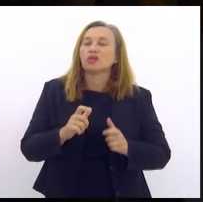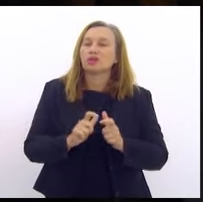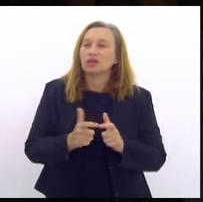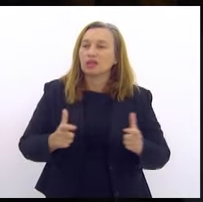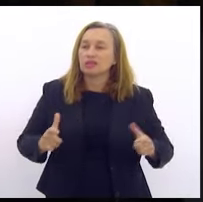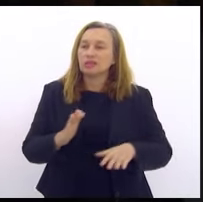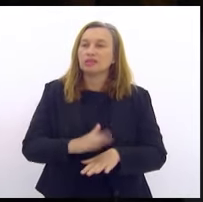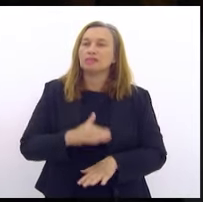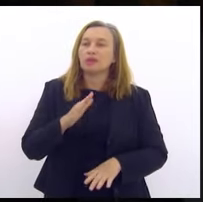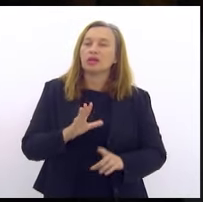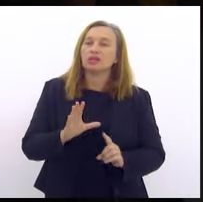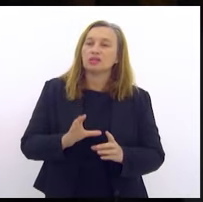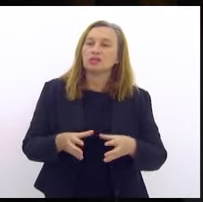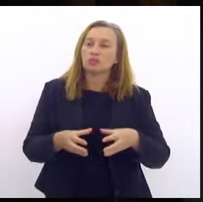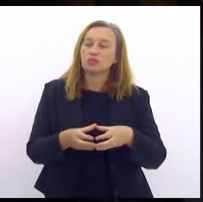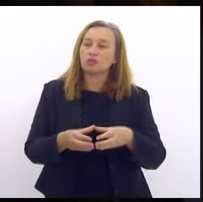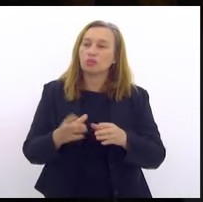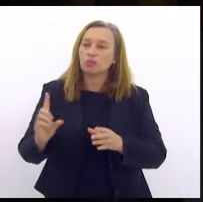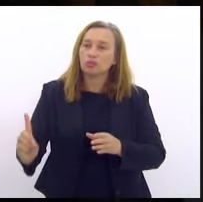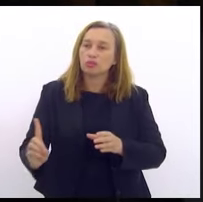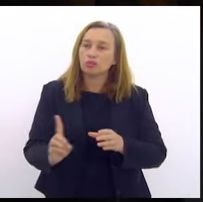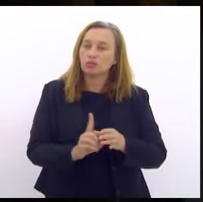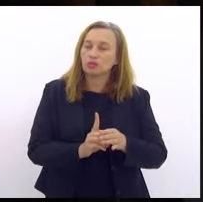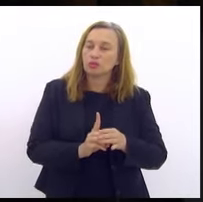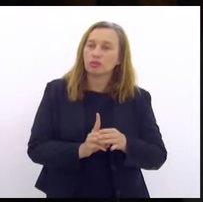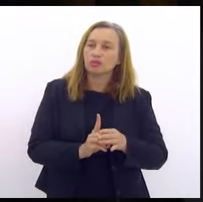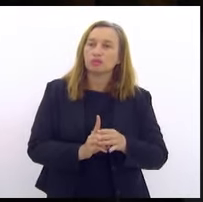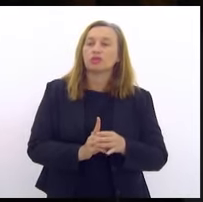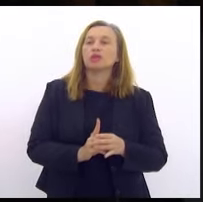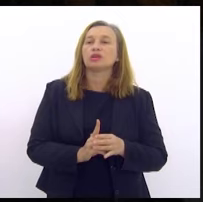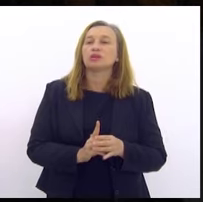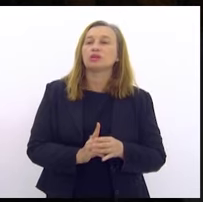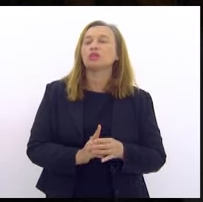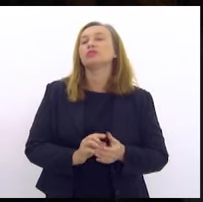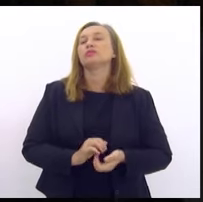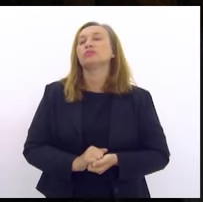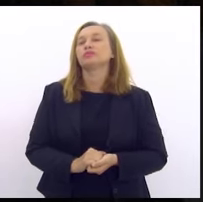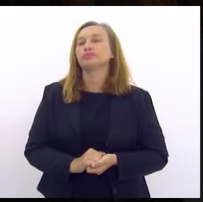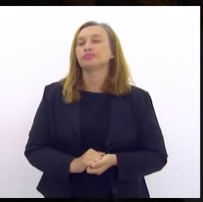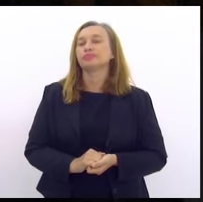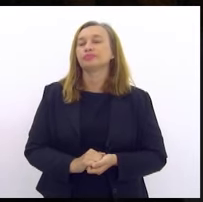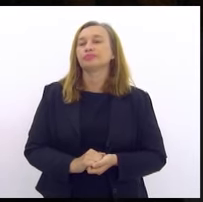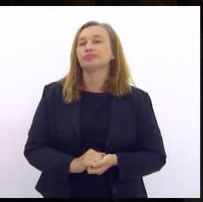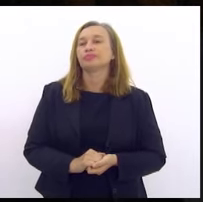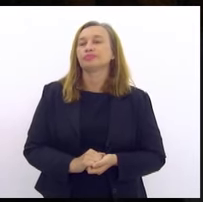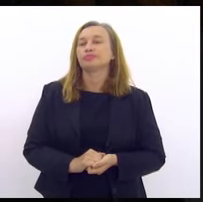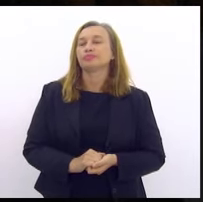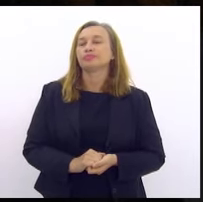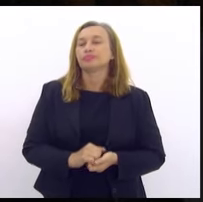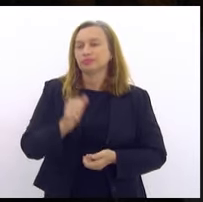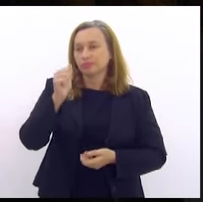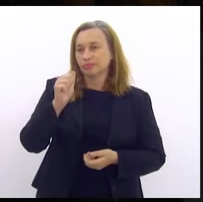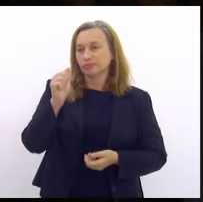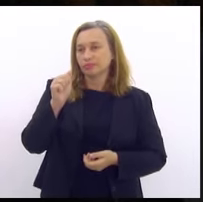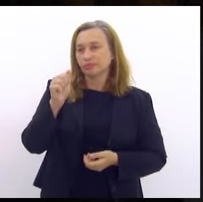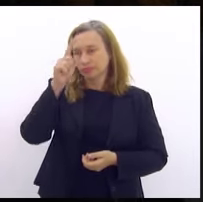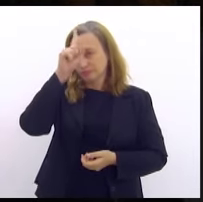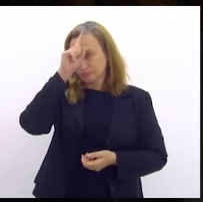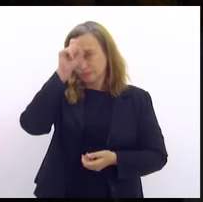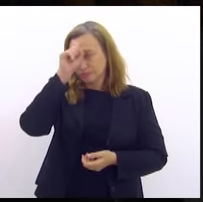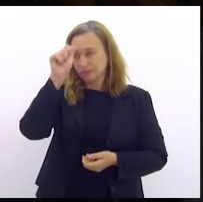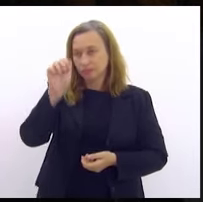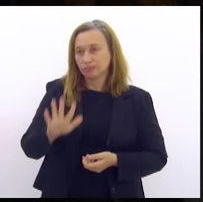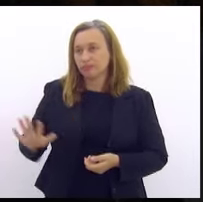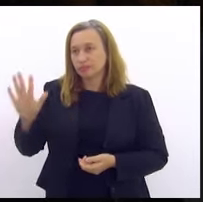unidades de acolhimento, seus centros de convivência e seus leitos de saúde mental em um hospital geral. Só que esse